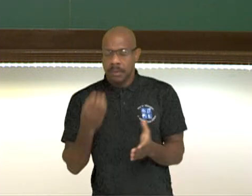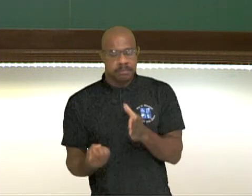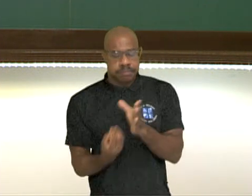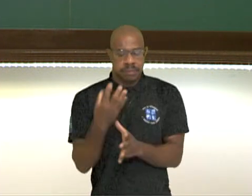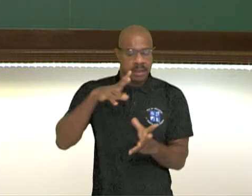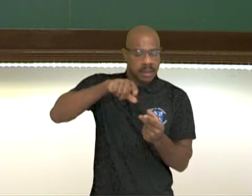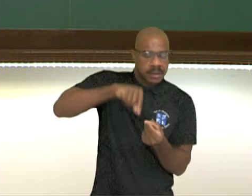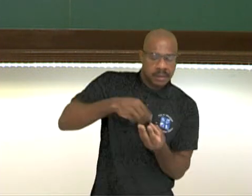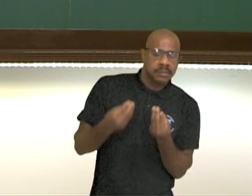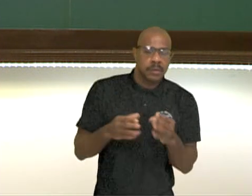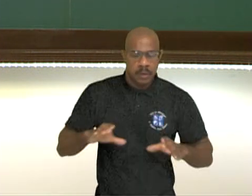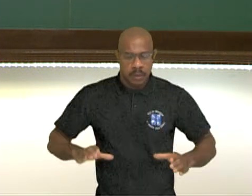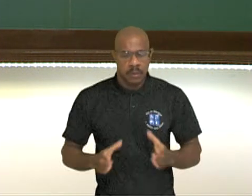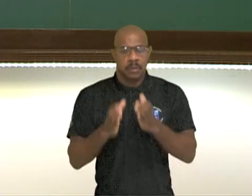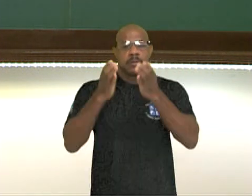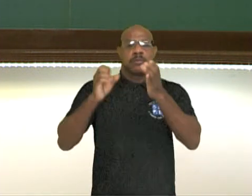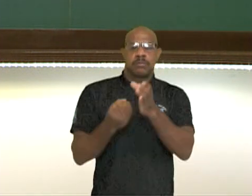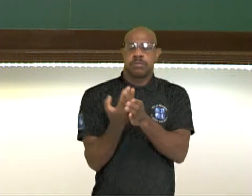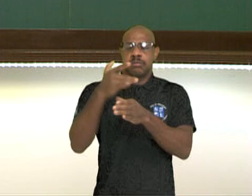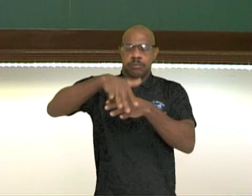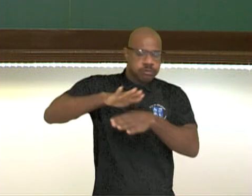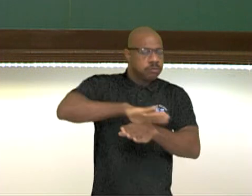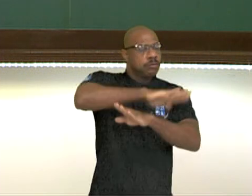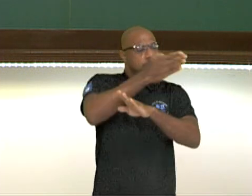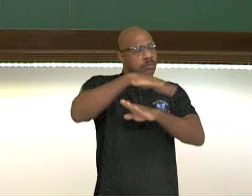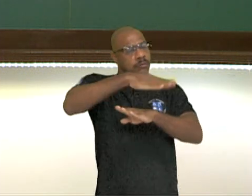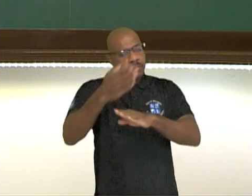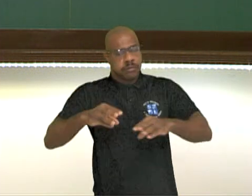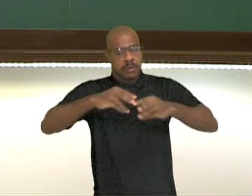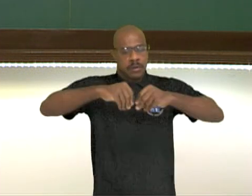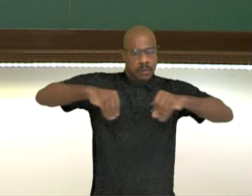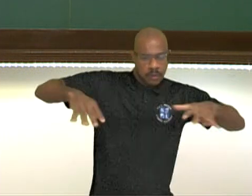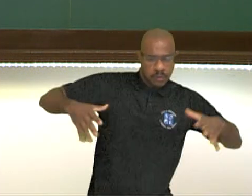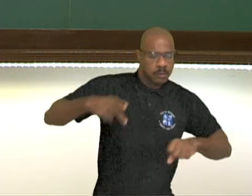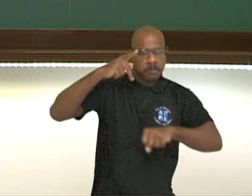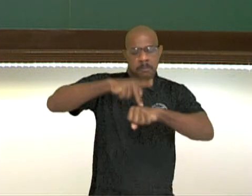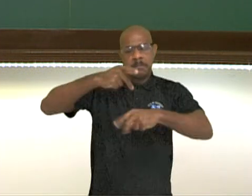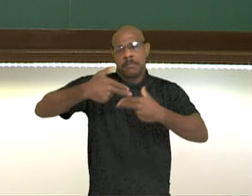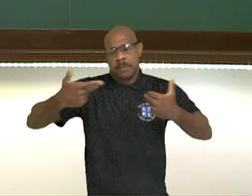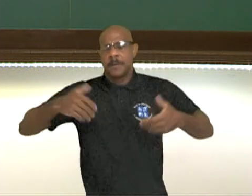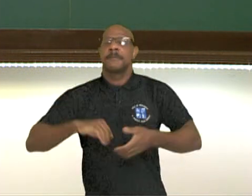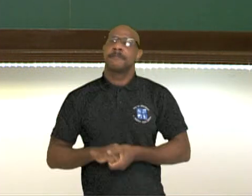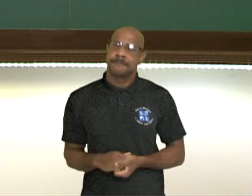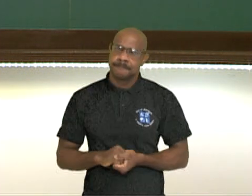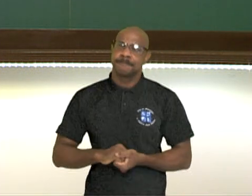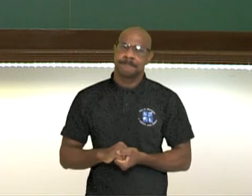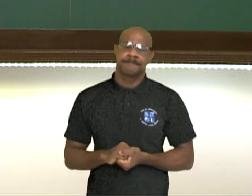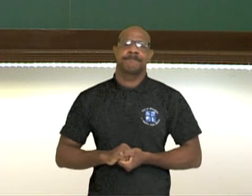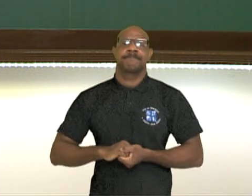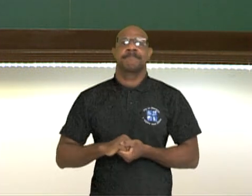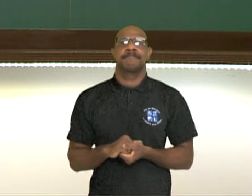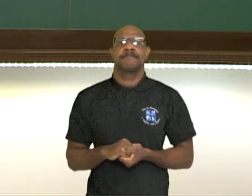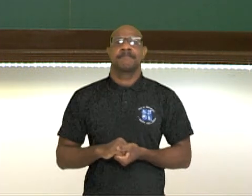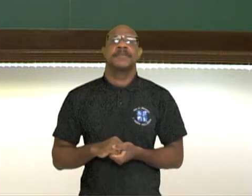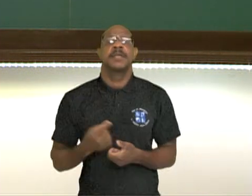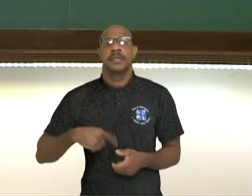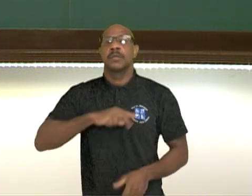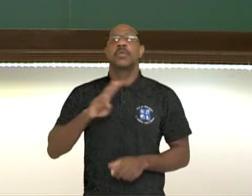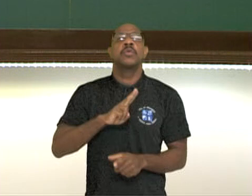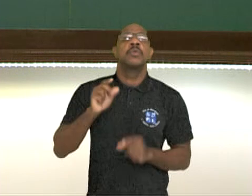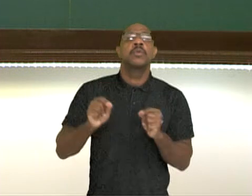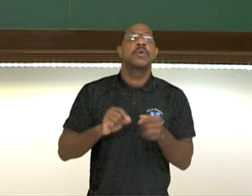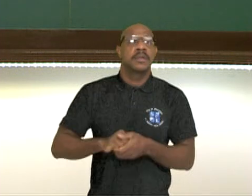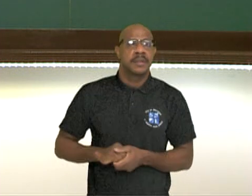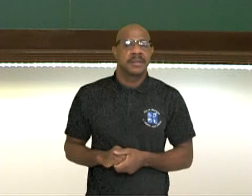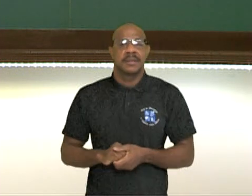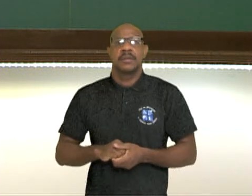de montanhas, formação do solo, formação das rochas, a partir de toda essa movimentação do planeta, que a gente chama de